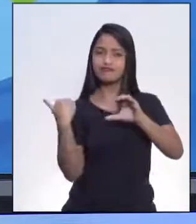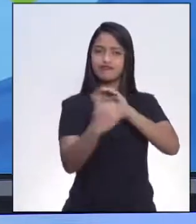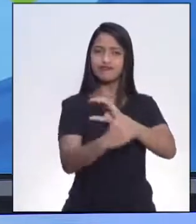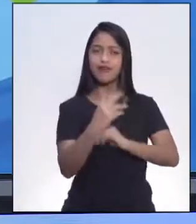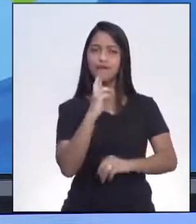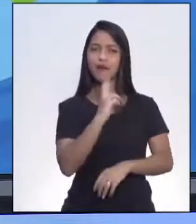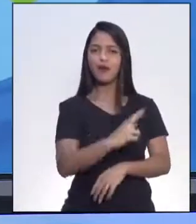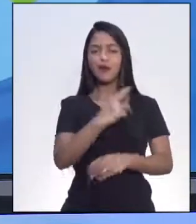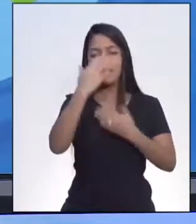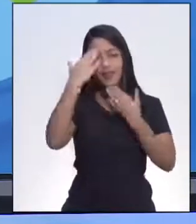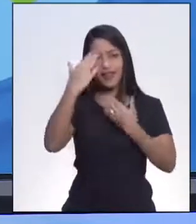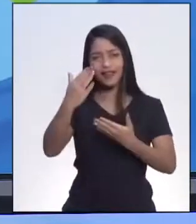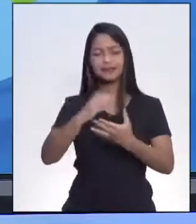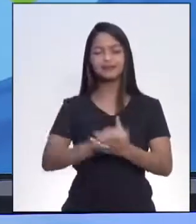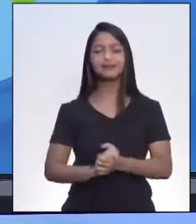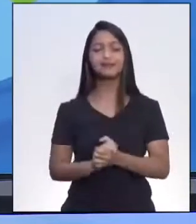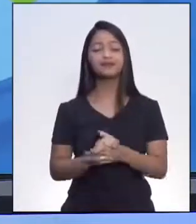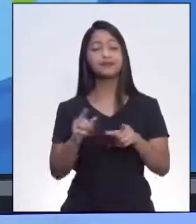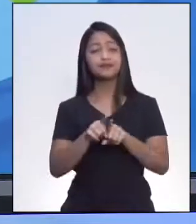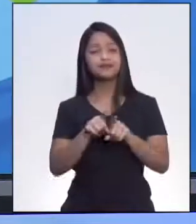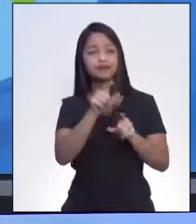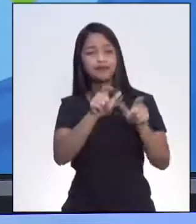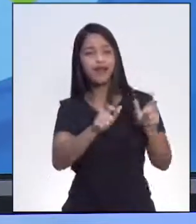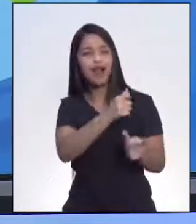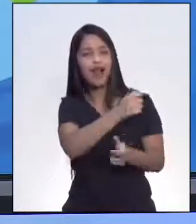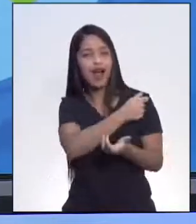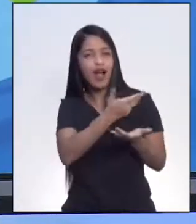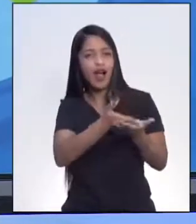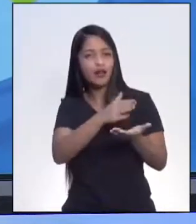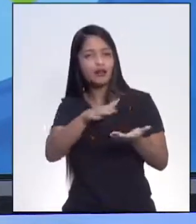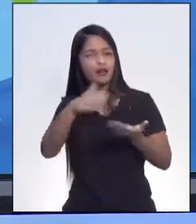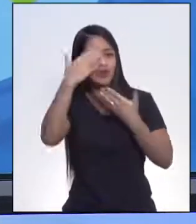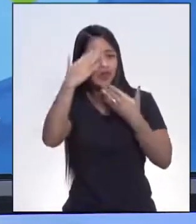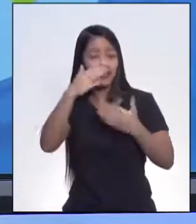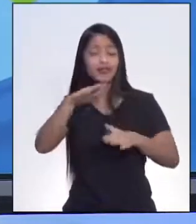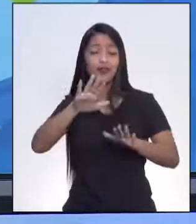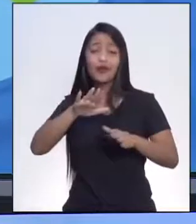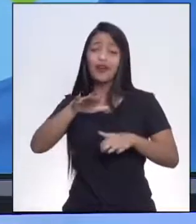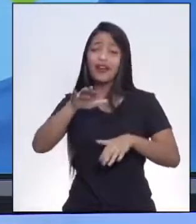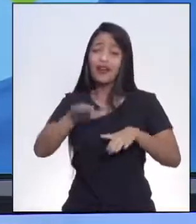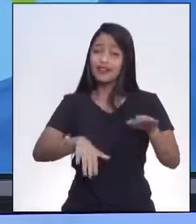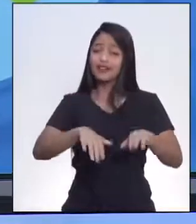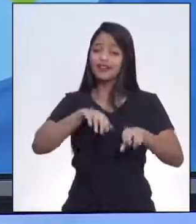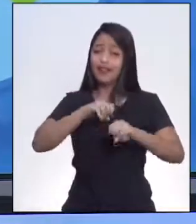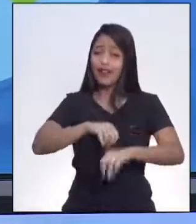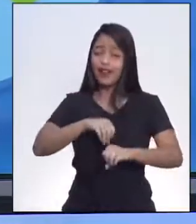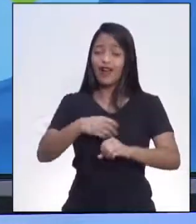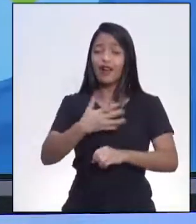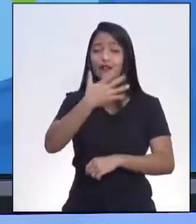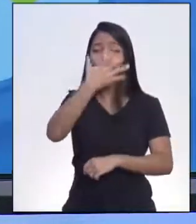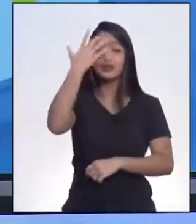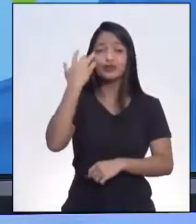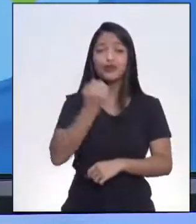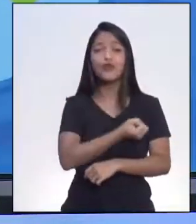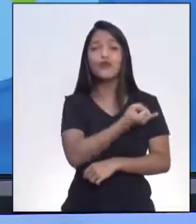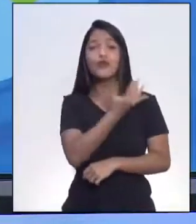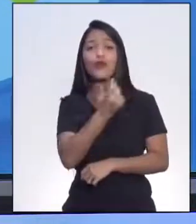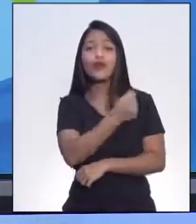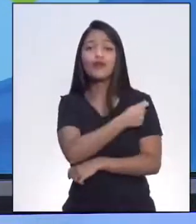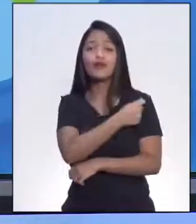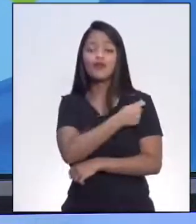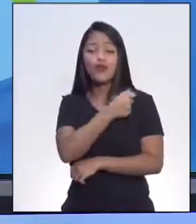dá, geralmente nas aulas, gente, tem mais ou menos 20 mil alunos assistindo a aula, então não dá para falar o nome de todo